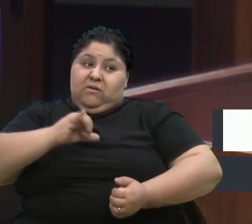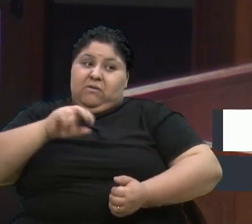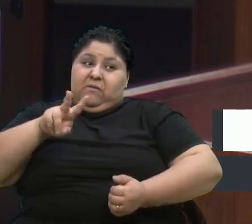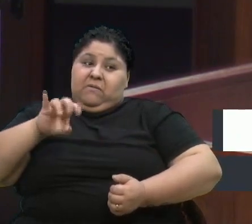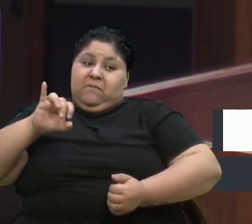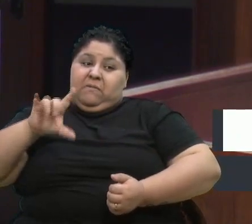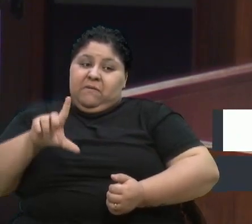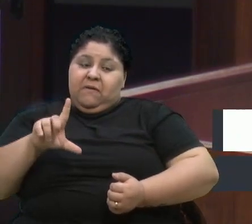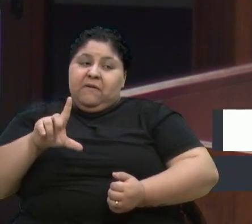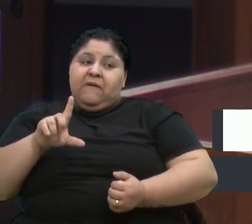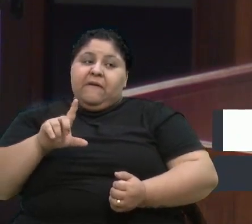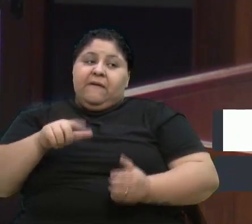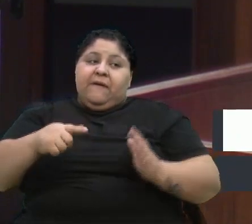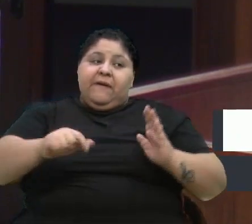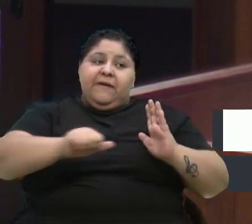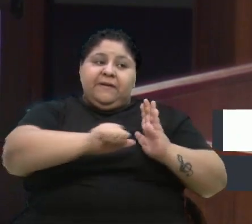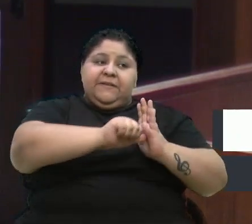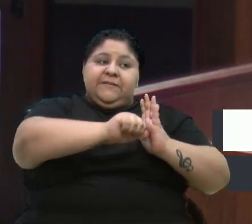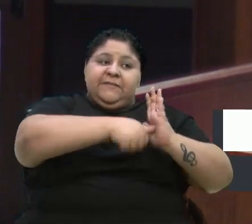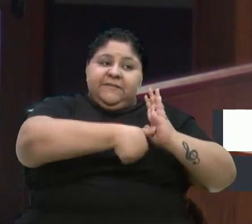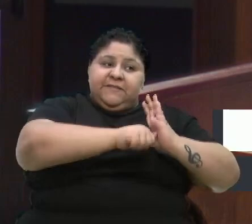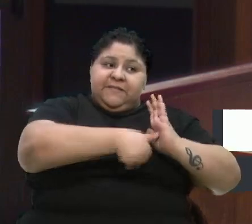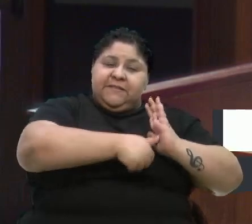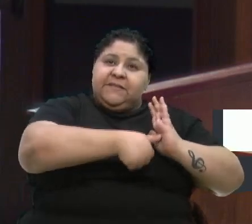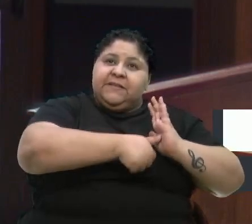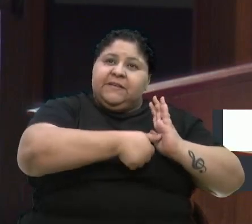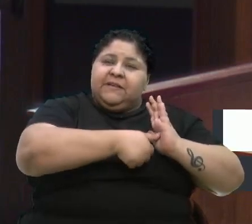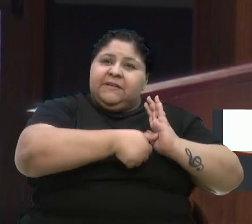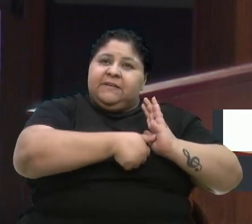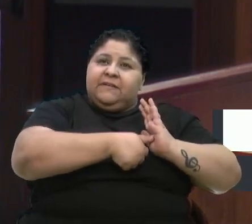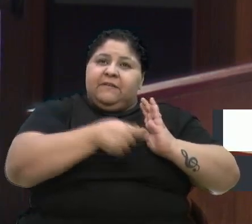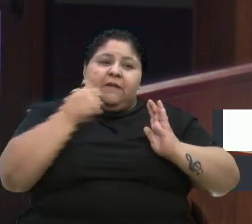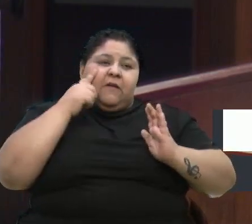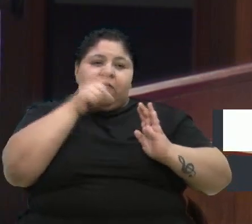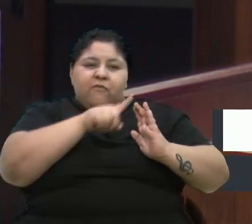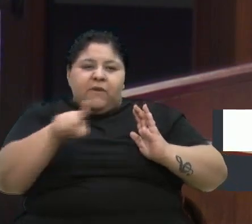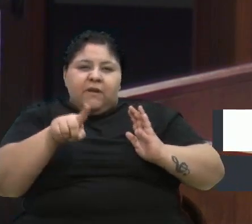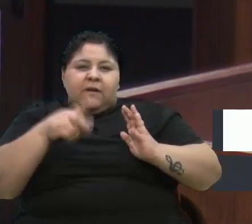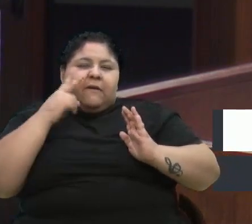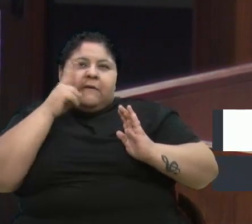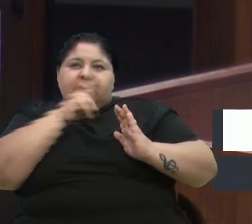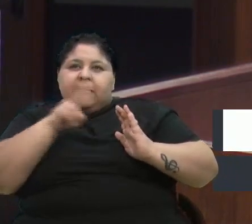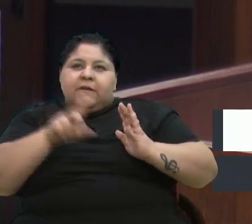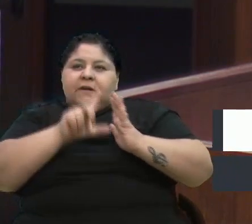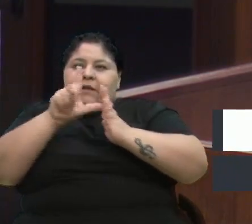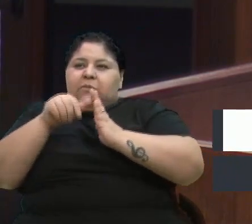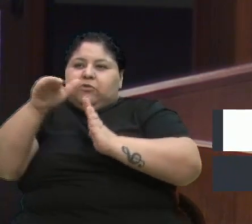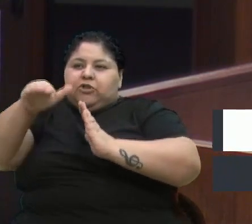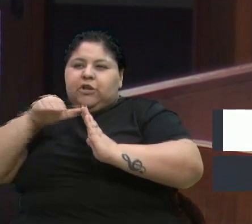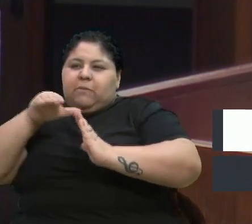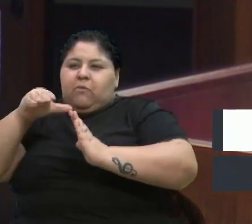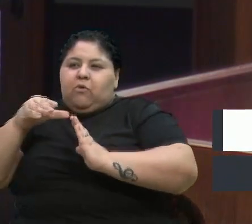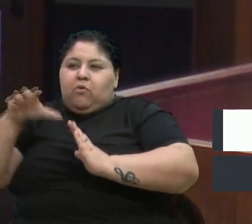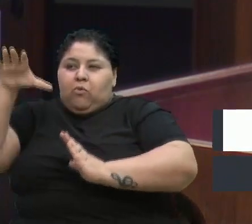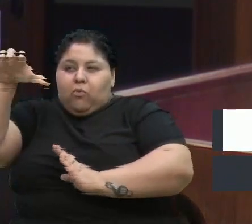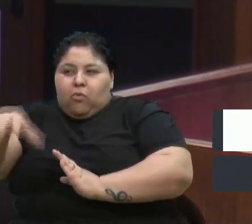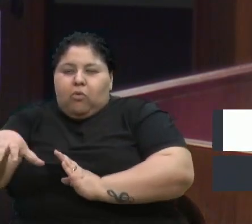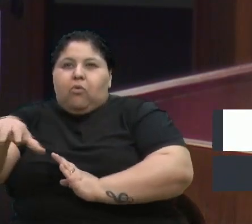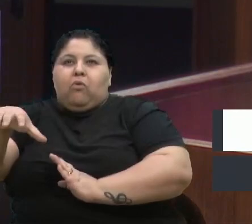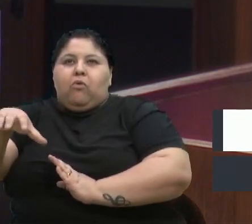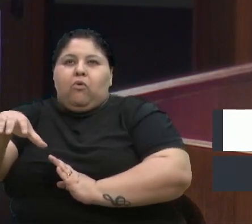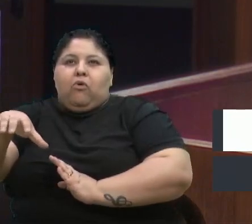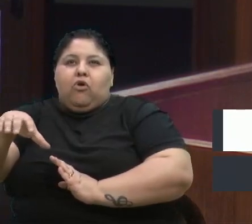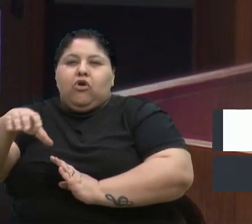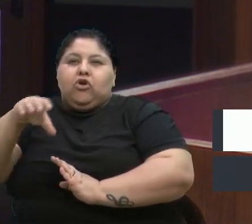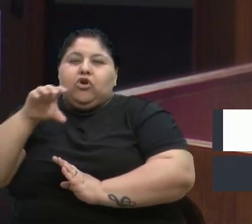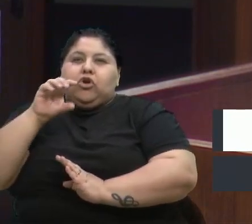essa denúncia, né? Obviamente, ela foi lá, constatou a situação, depois acionou os órgãos. Nós tivemos, ao todo, 9